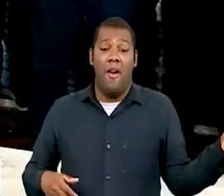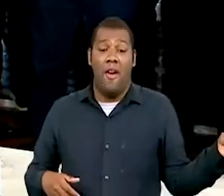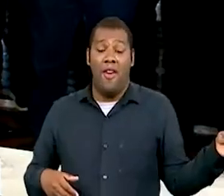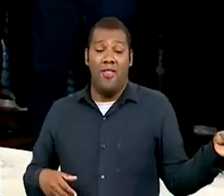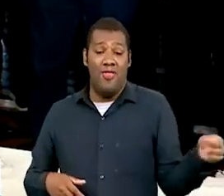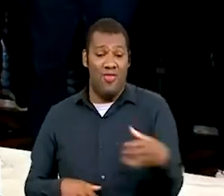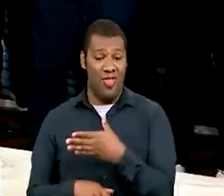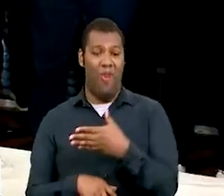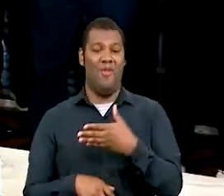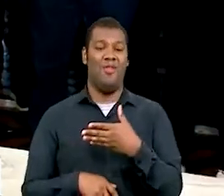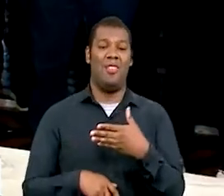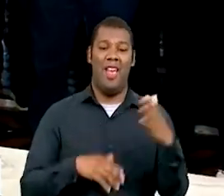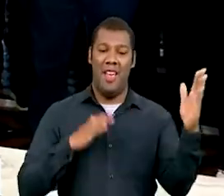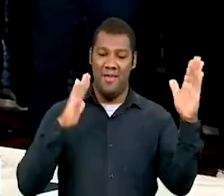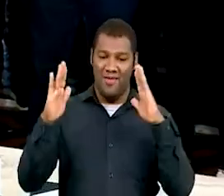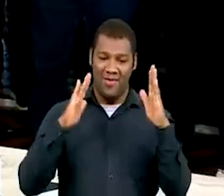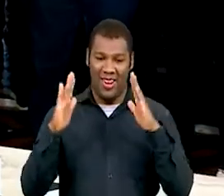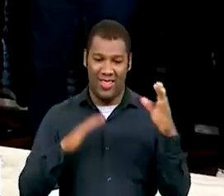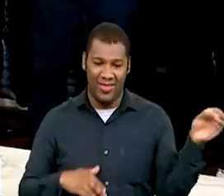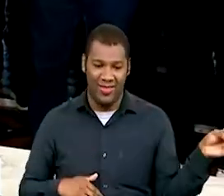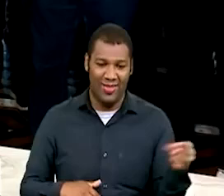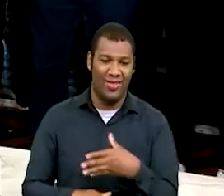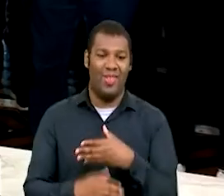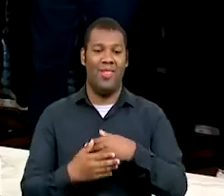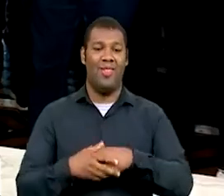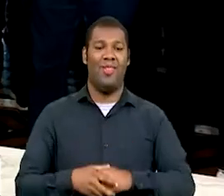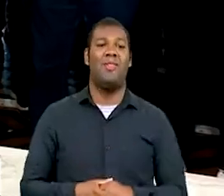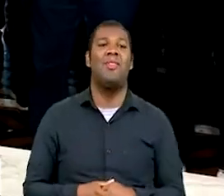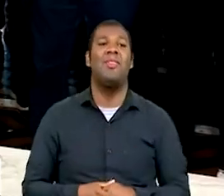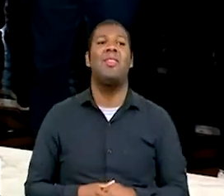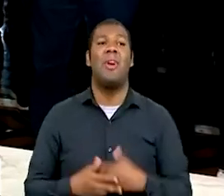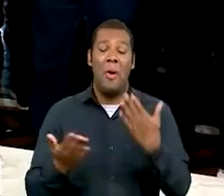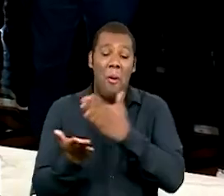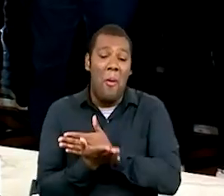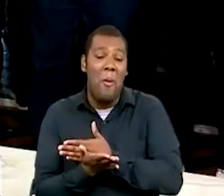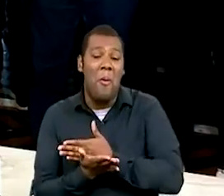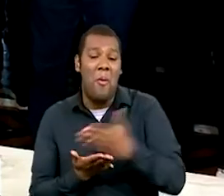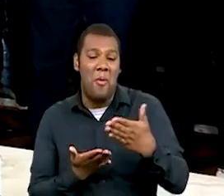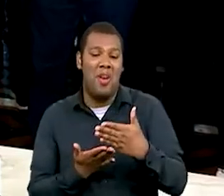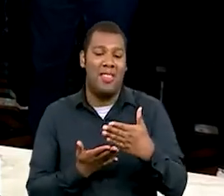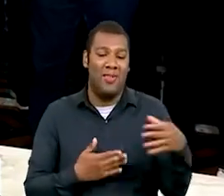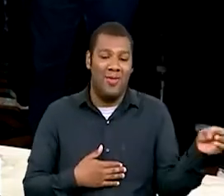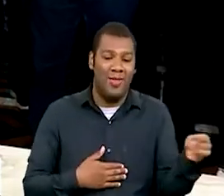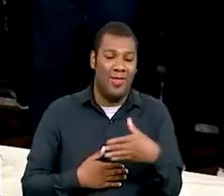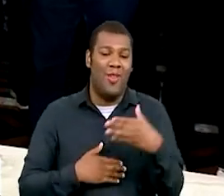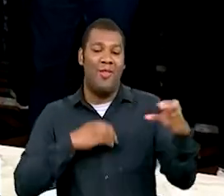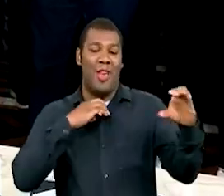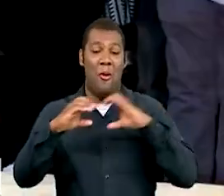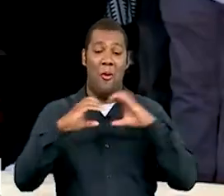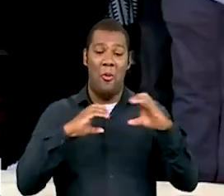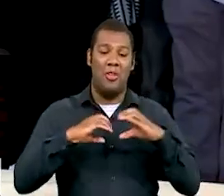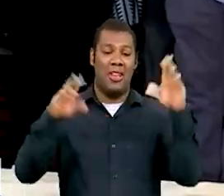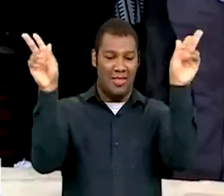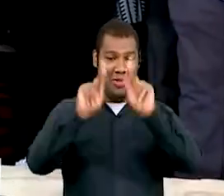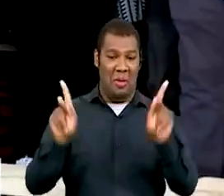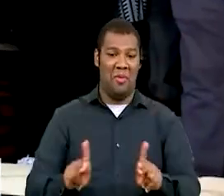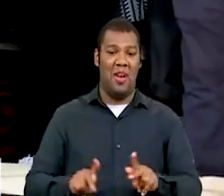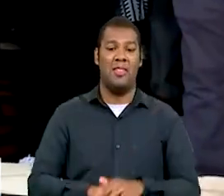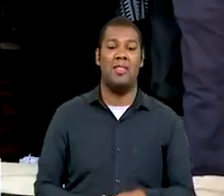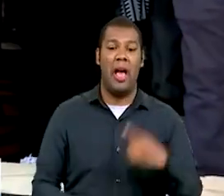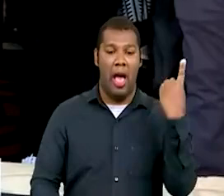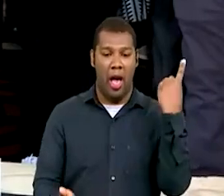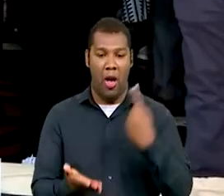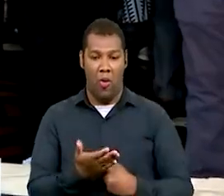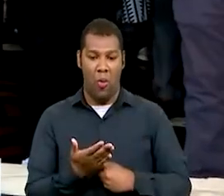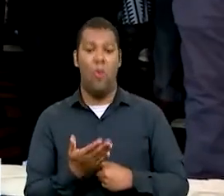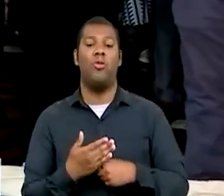uma nova era, uma era que encerramos o litígio e começamos uma era de diálogos e harmonia. O acordo